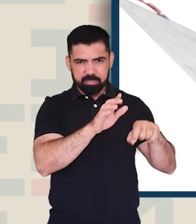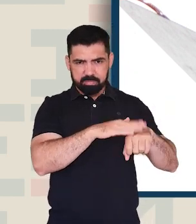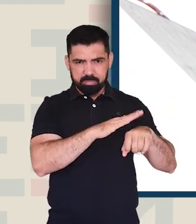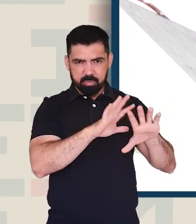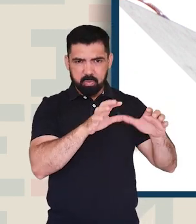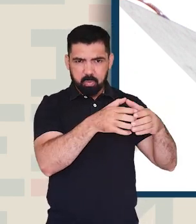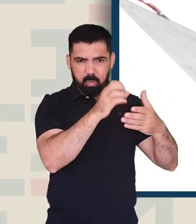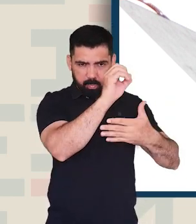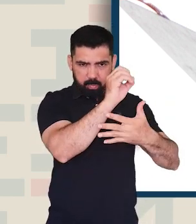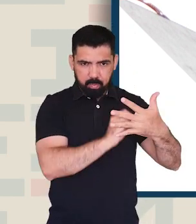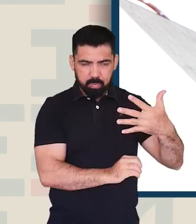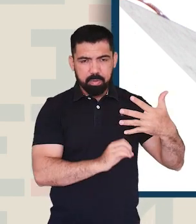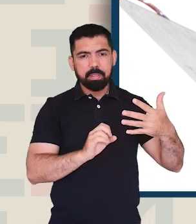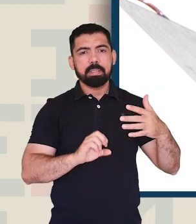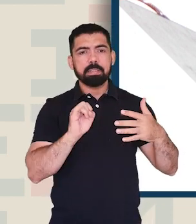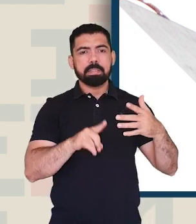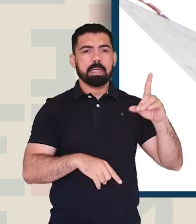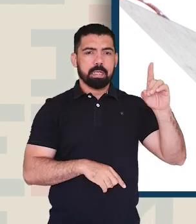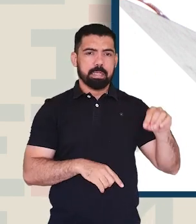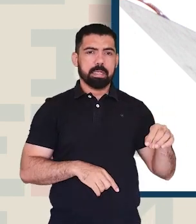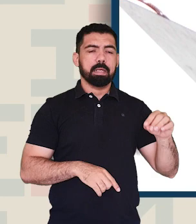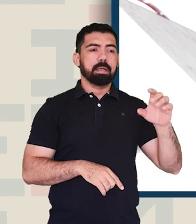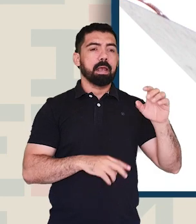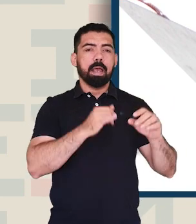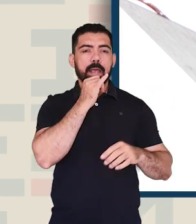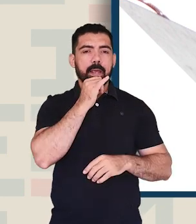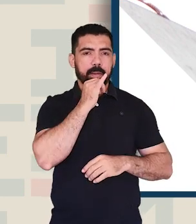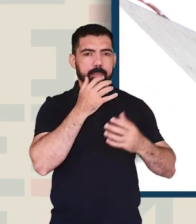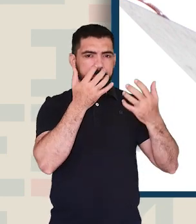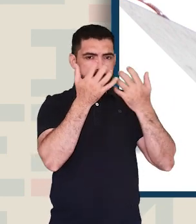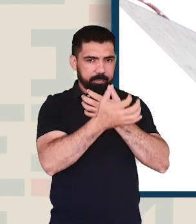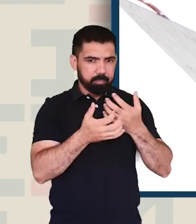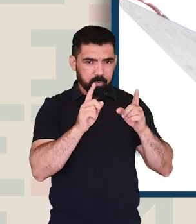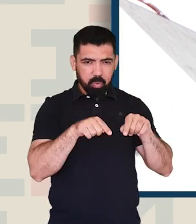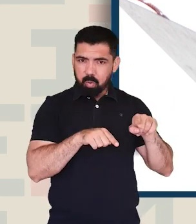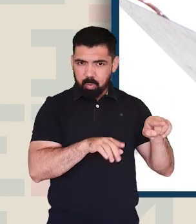aí? Quer dizer que quando a música foi em dó, sai lá.